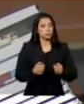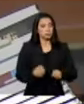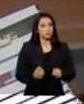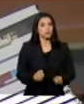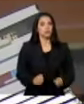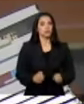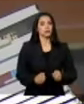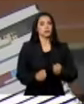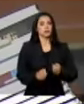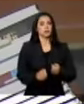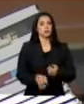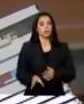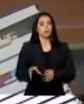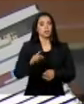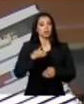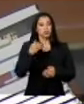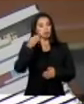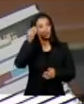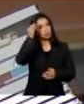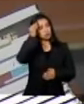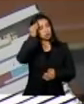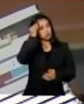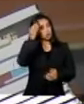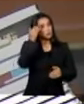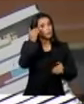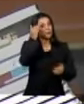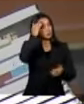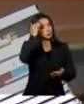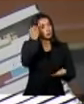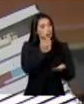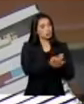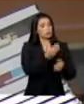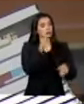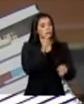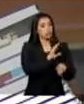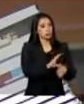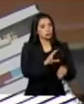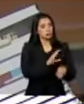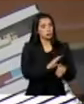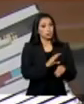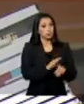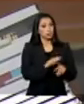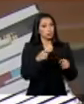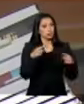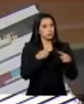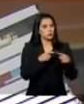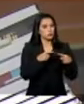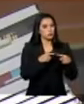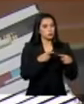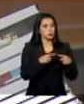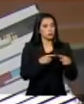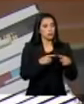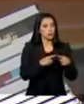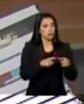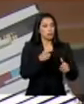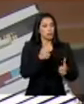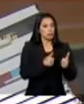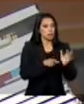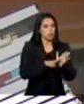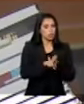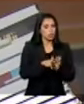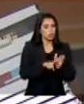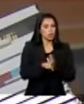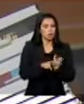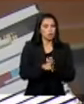mediante interpretação conforme a Constituição Federal, a aplicação analógica de medidas alternativas